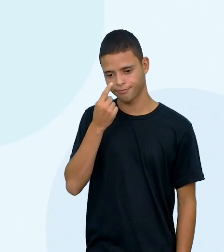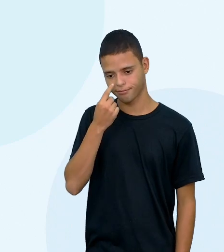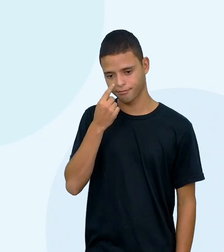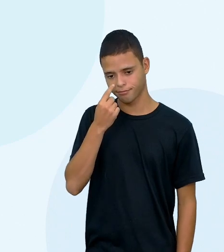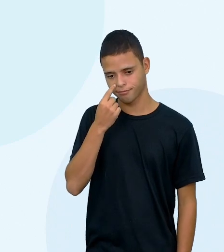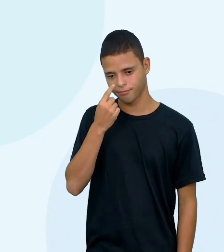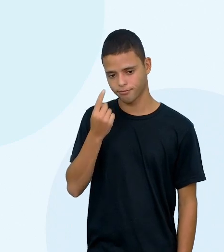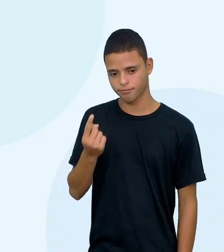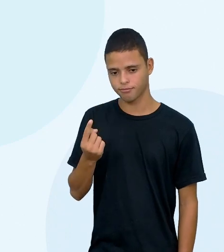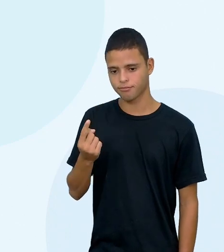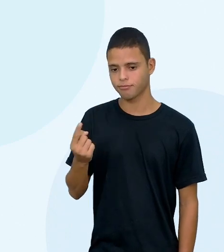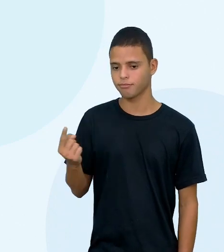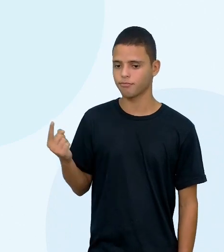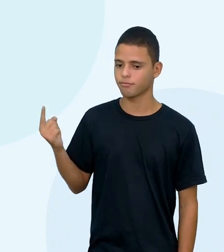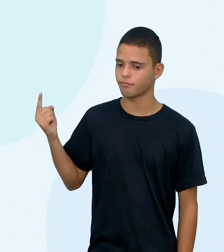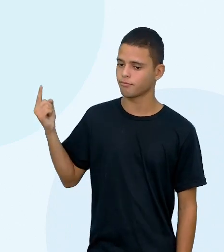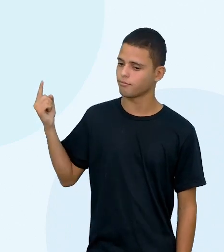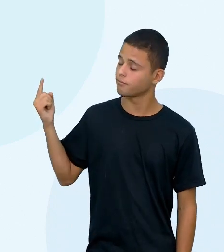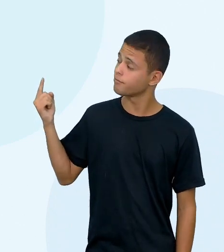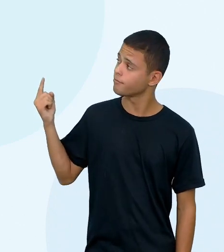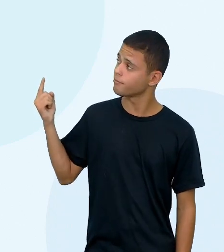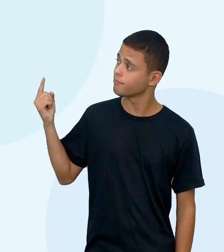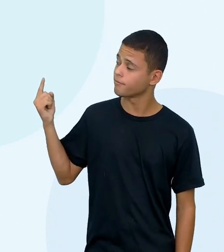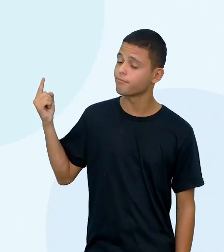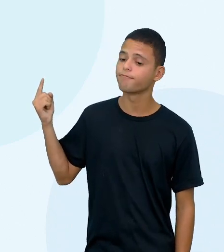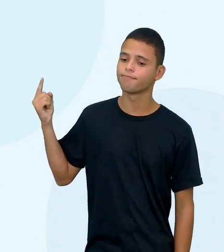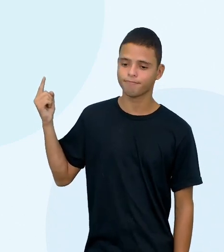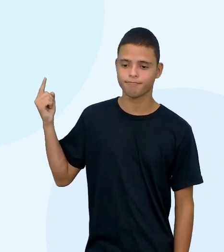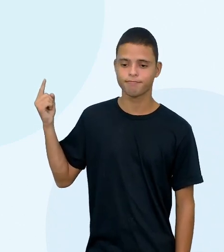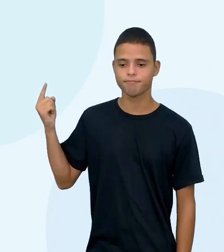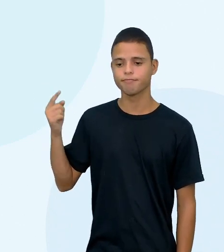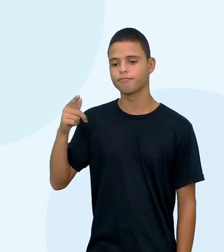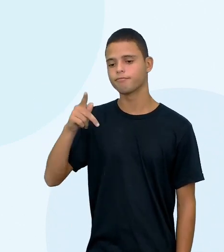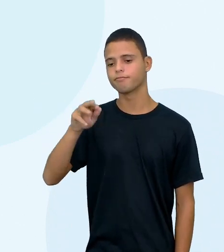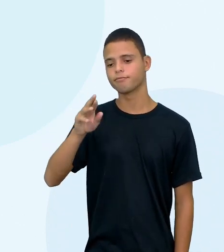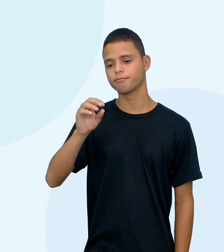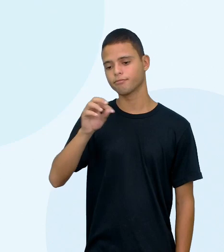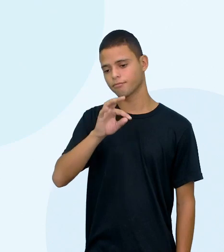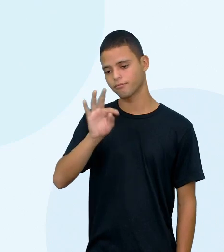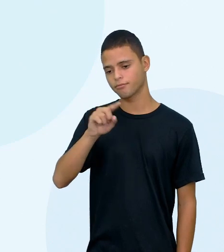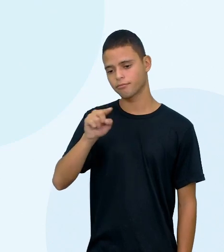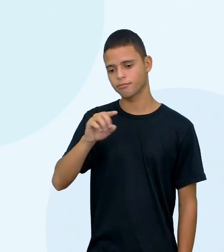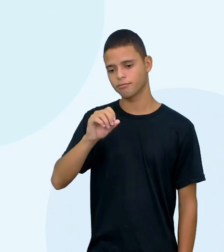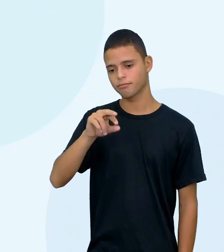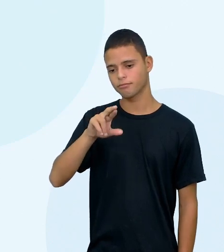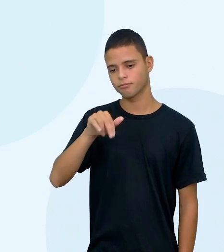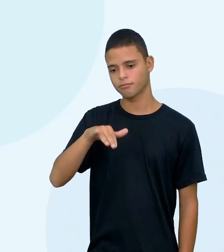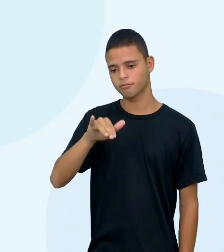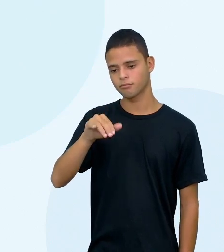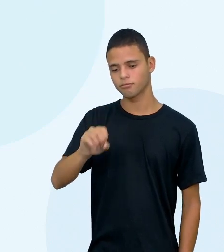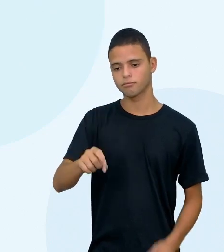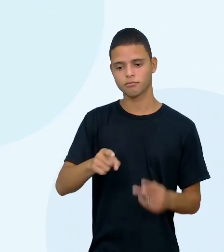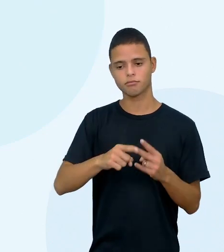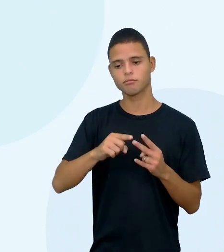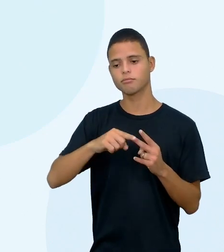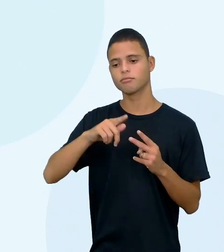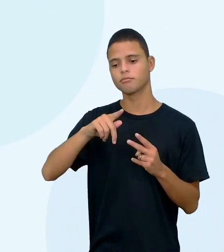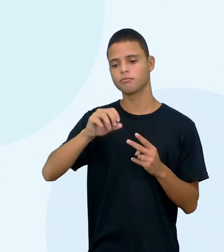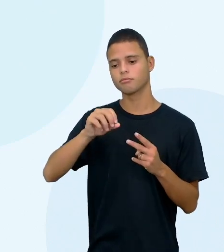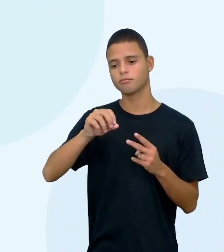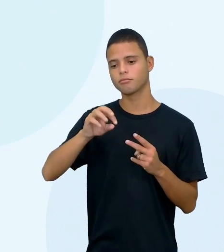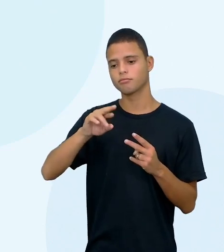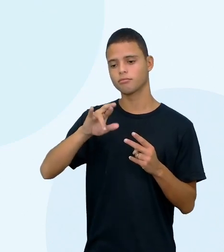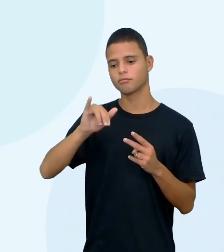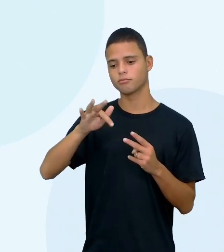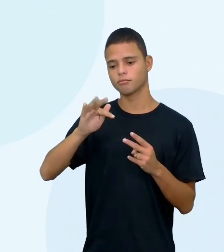vocês, os protozoários e os poríferos. Os poríferos são as esponjas do mar, né? Então, esses organismos,